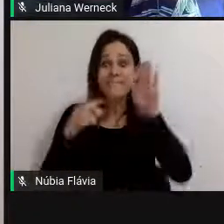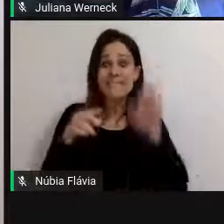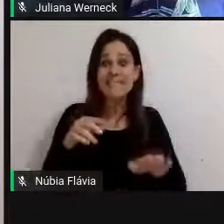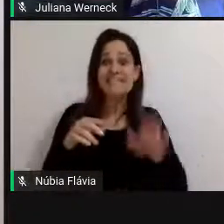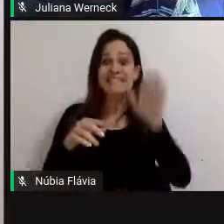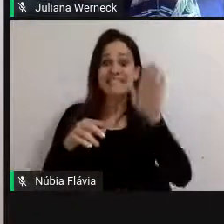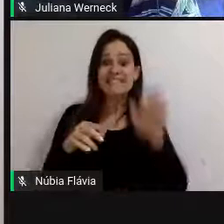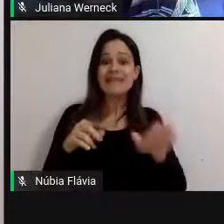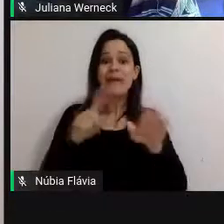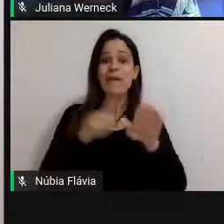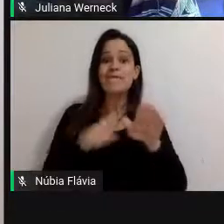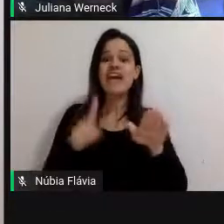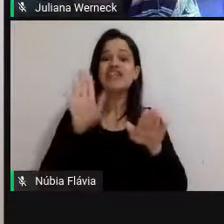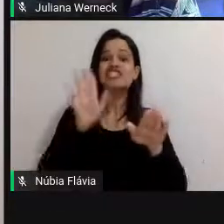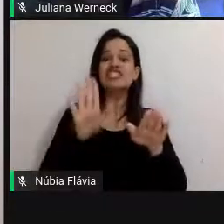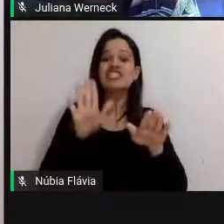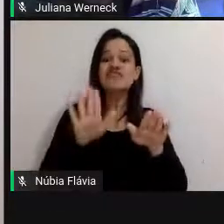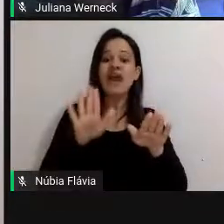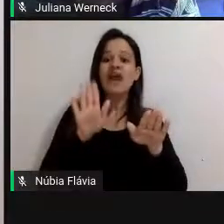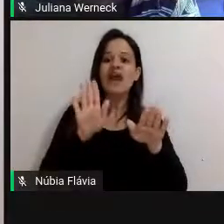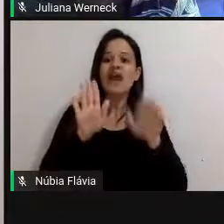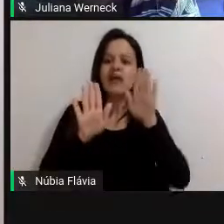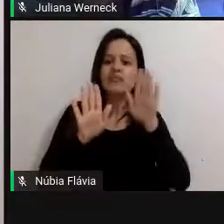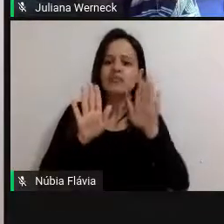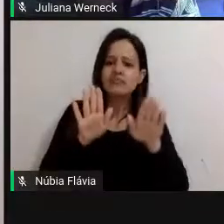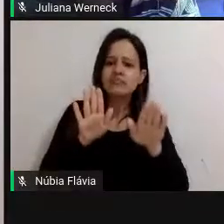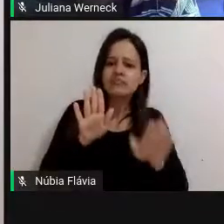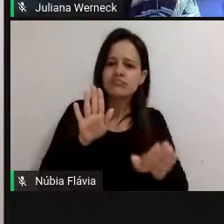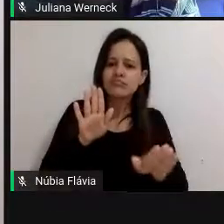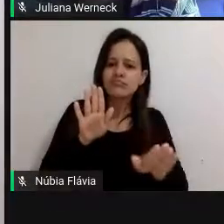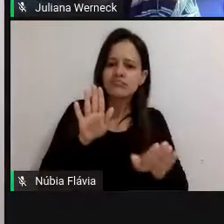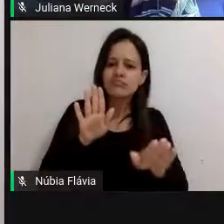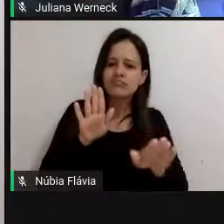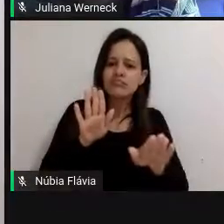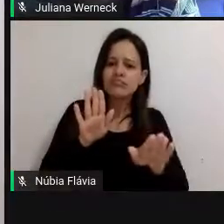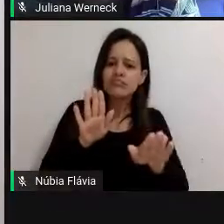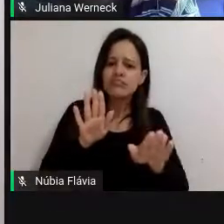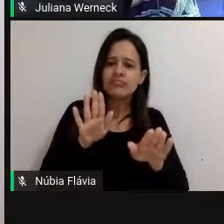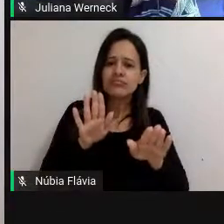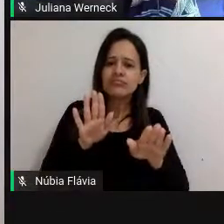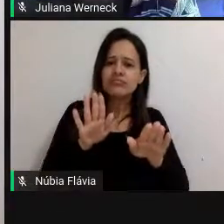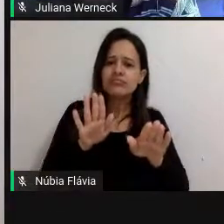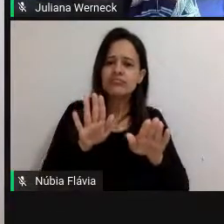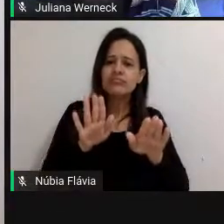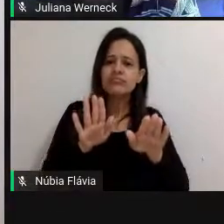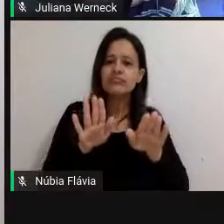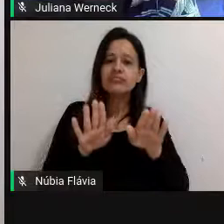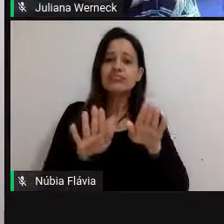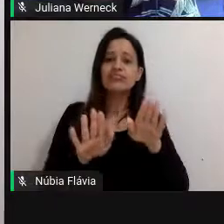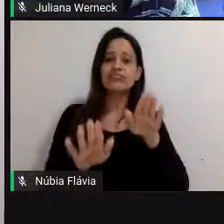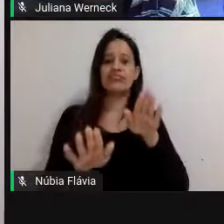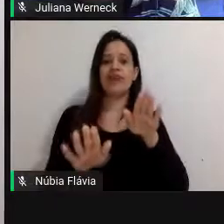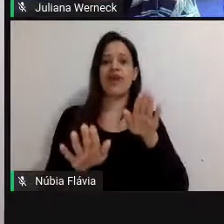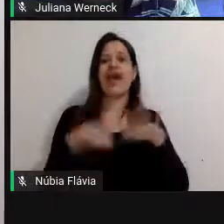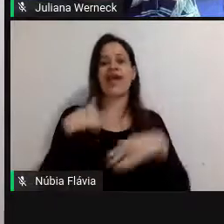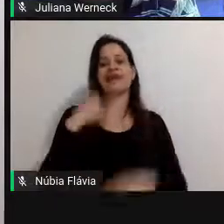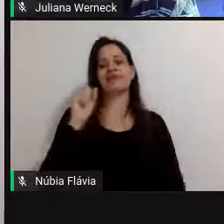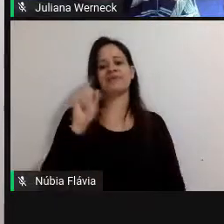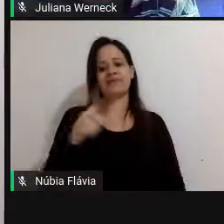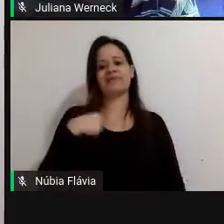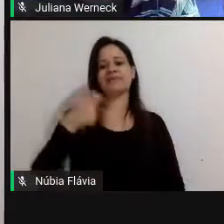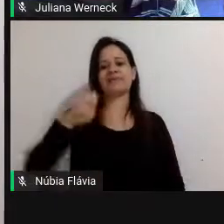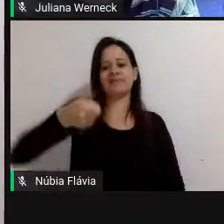mas solta devagar e vai pisando no acelerador. Beleza, né? Eu vou tentar de novo. Aí liguei o carro, pisei